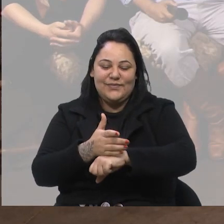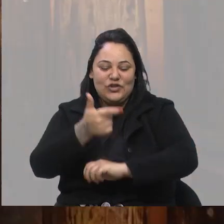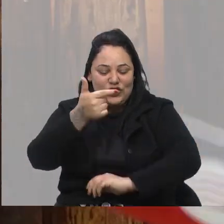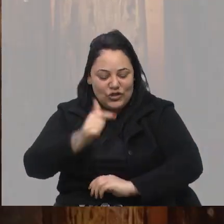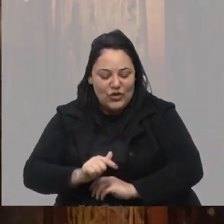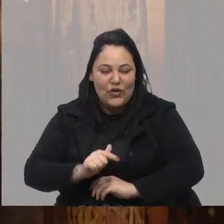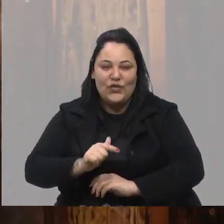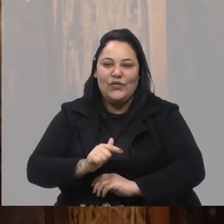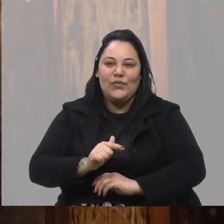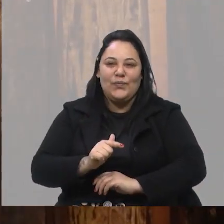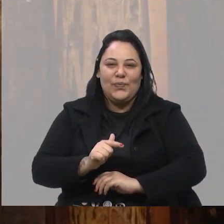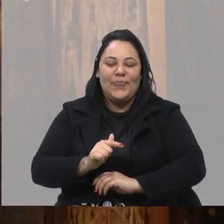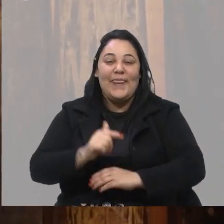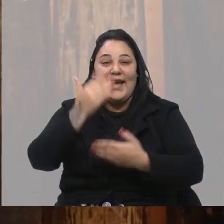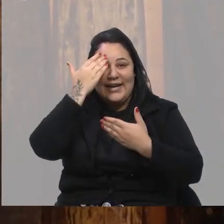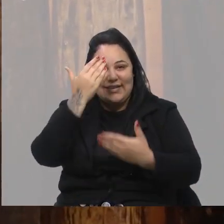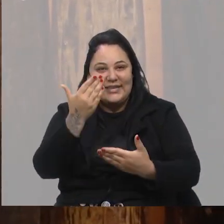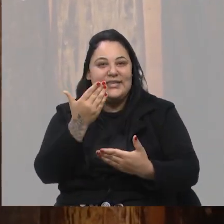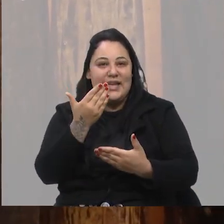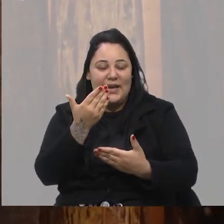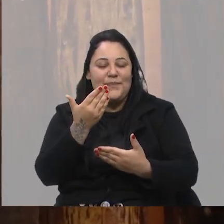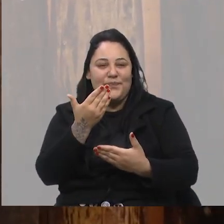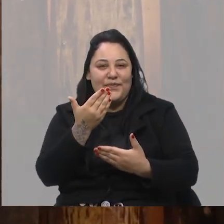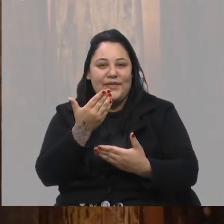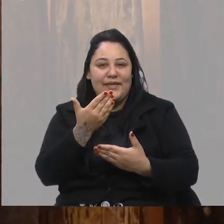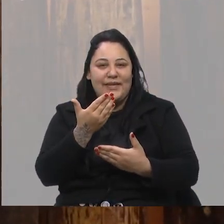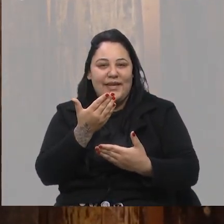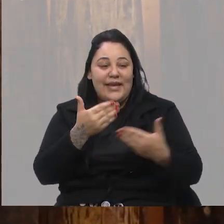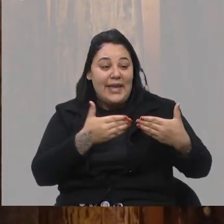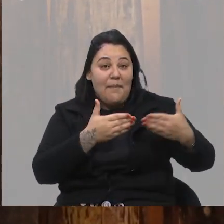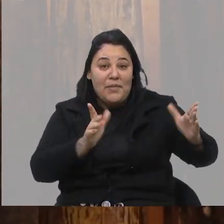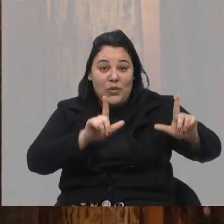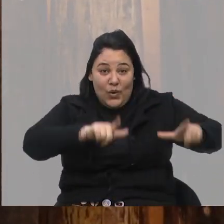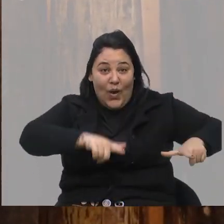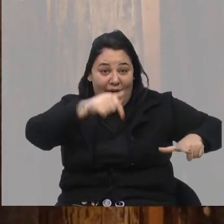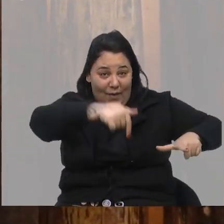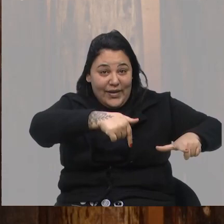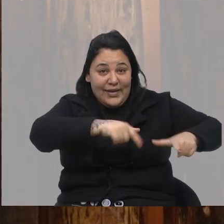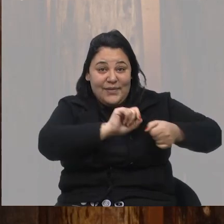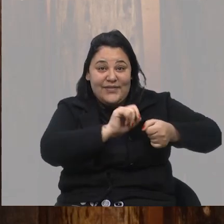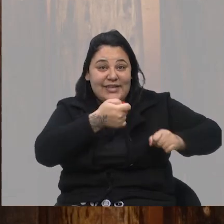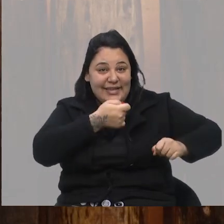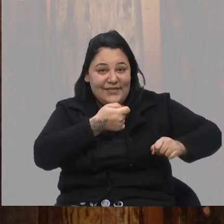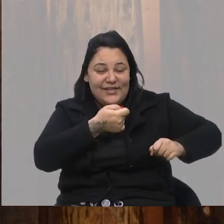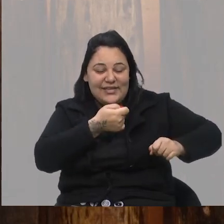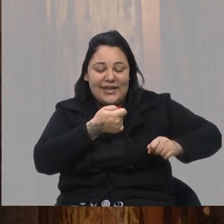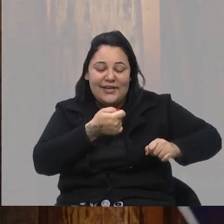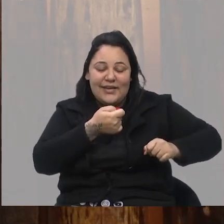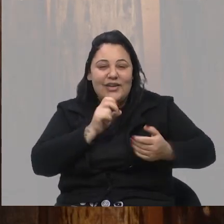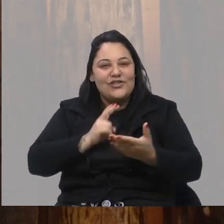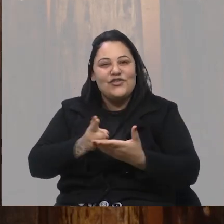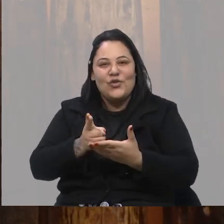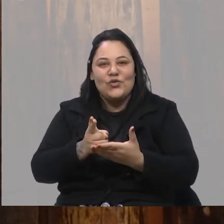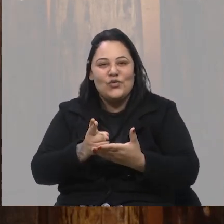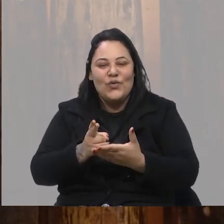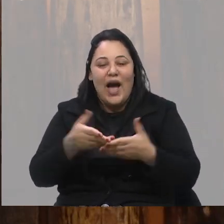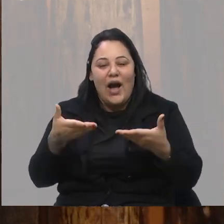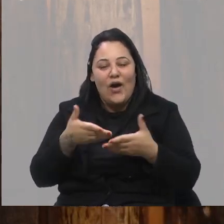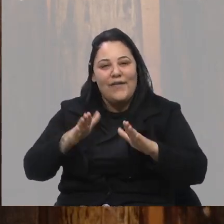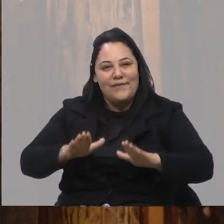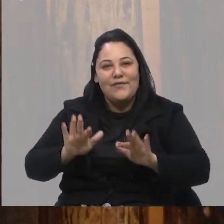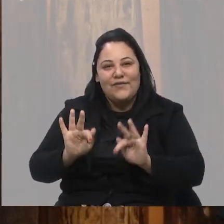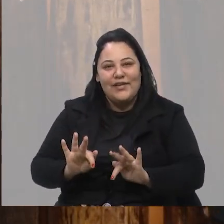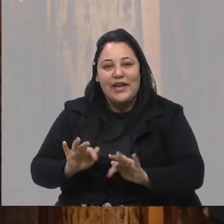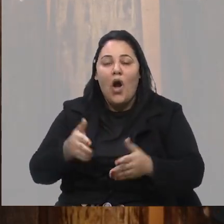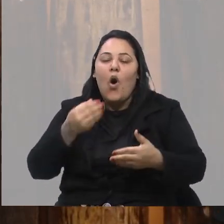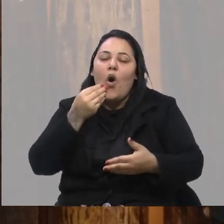vez, agradecer o Nicásio, que abriu realmente as portas aqui do Bolicho dos Piardes. E a gente vai ficando por aqui. Claro, aqui a gente